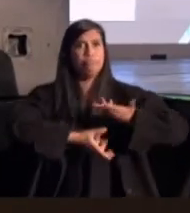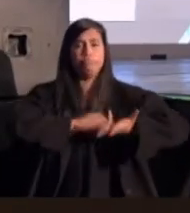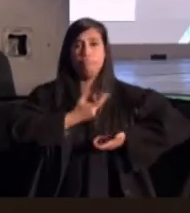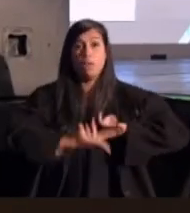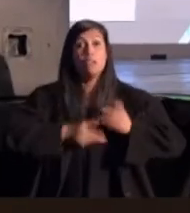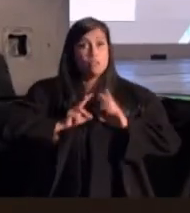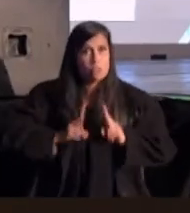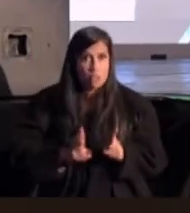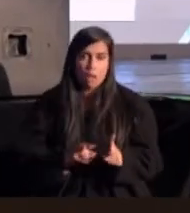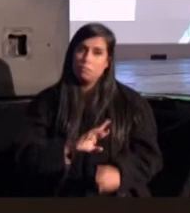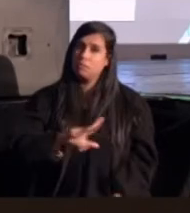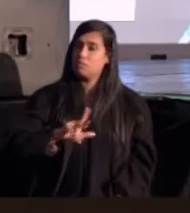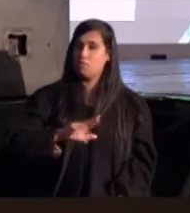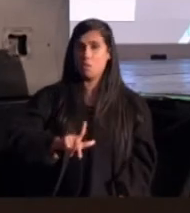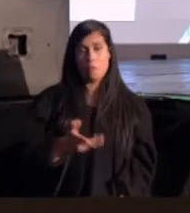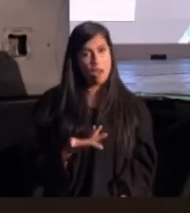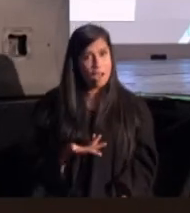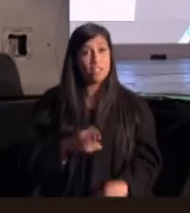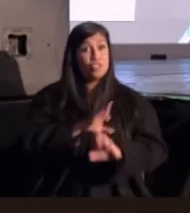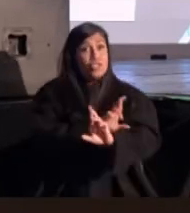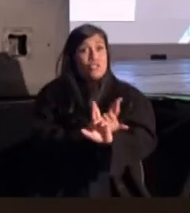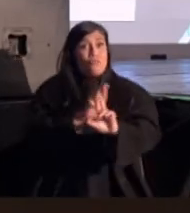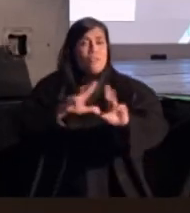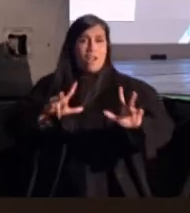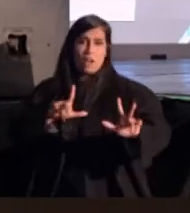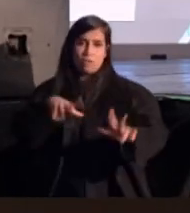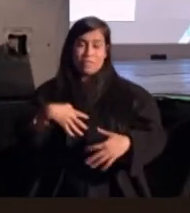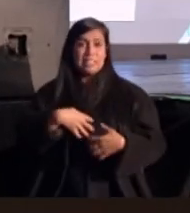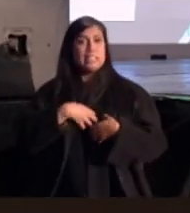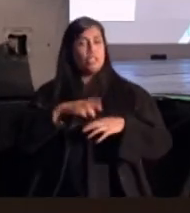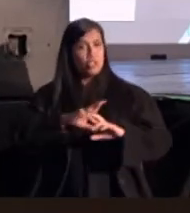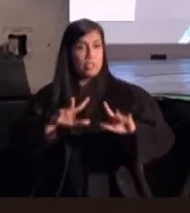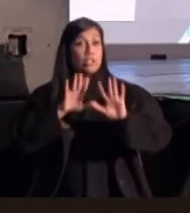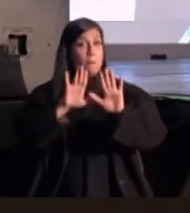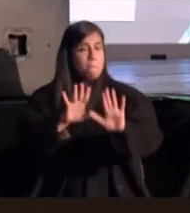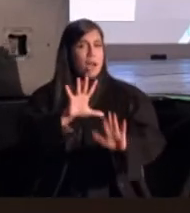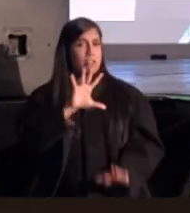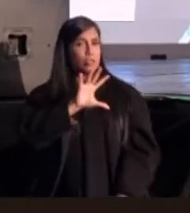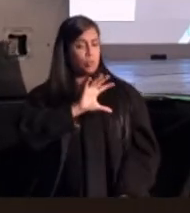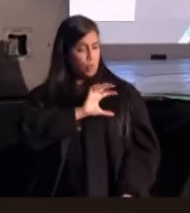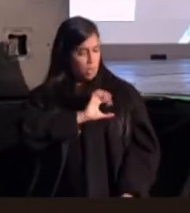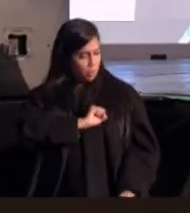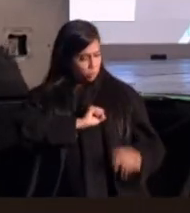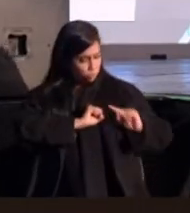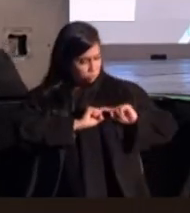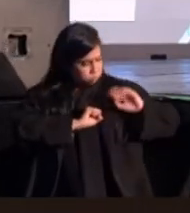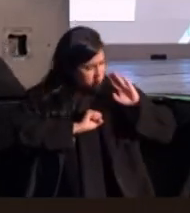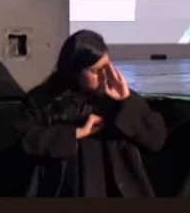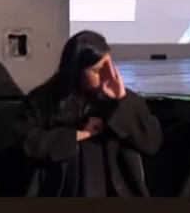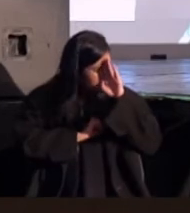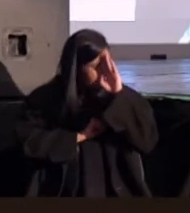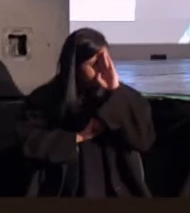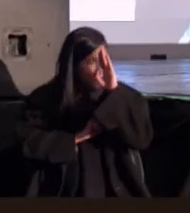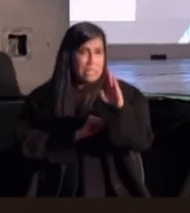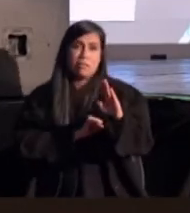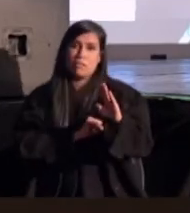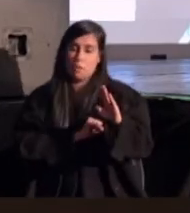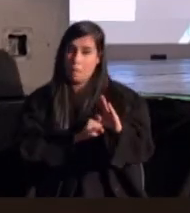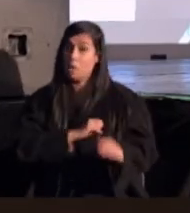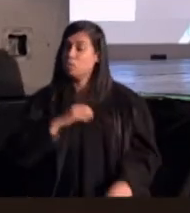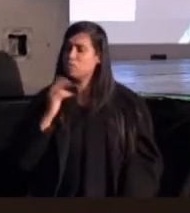nem com a mesma intensidade. É? Mas o amor é um eixo fundamental. É um eixo